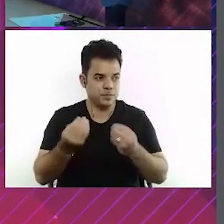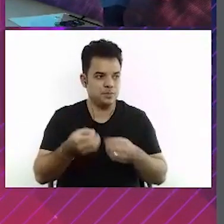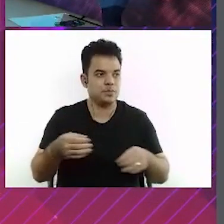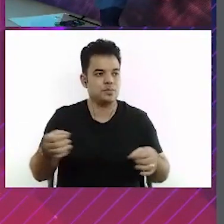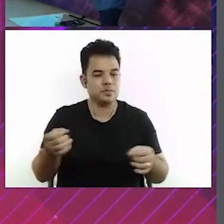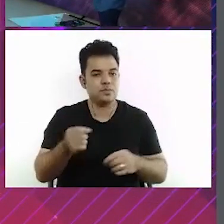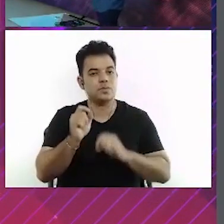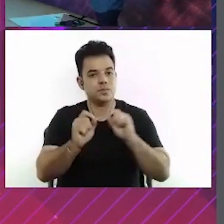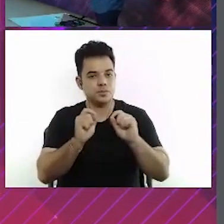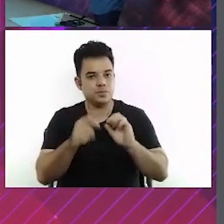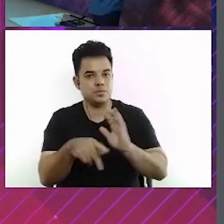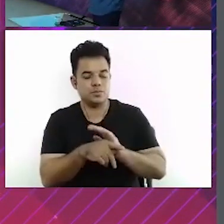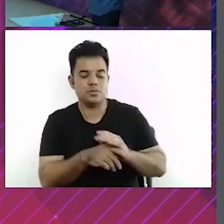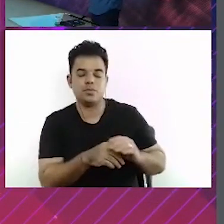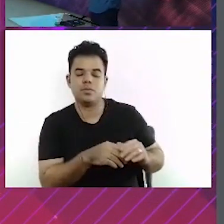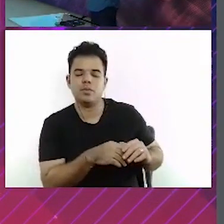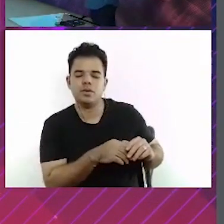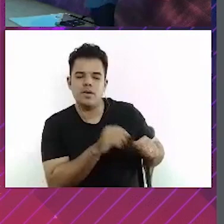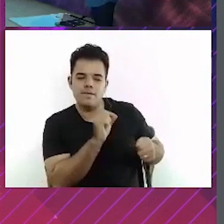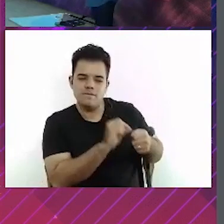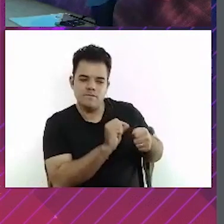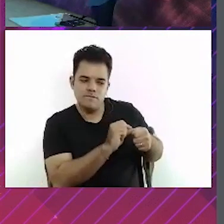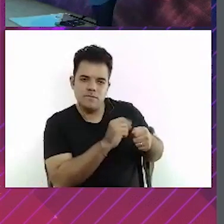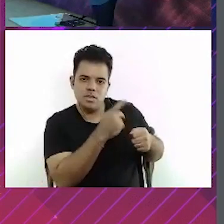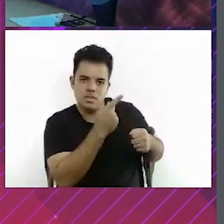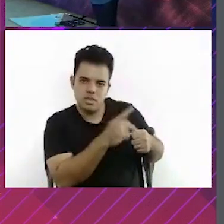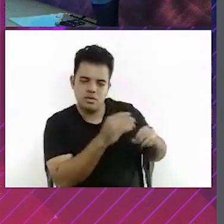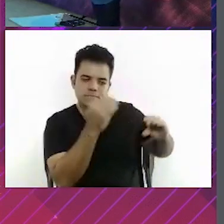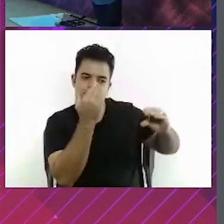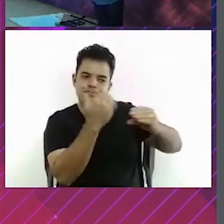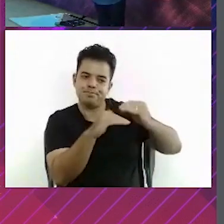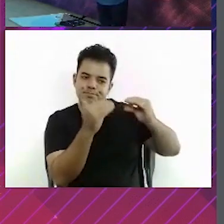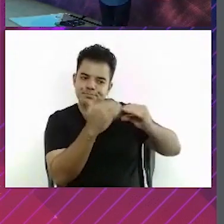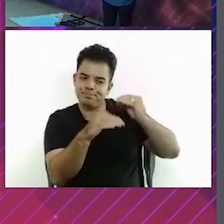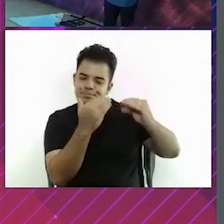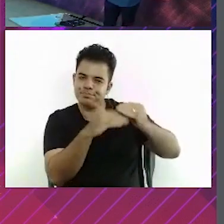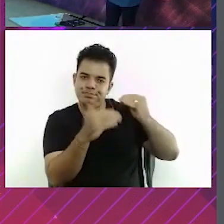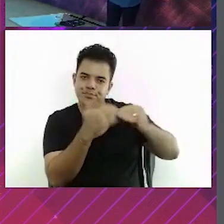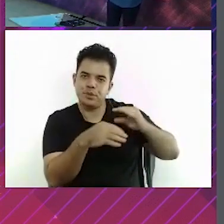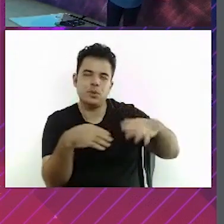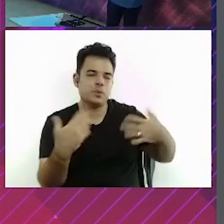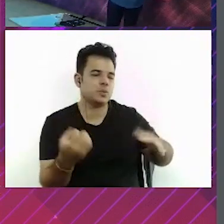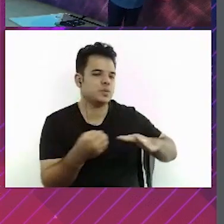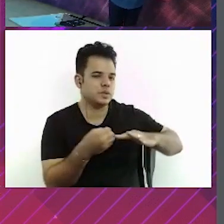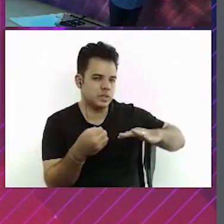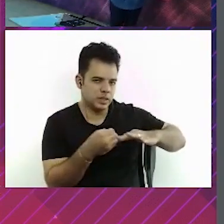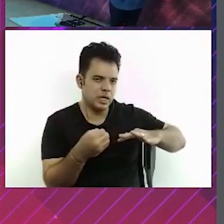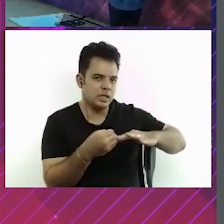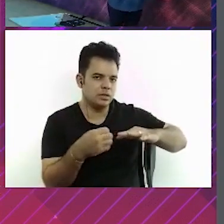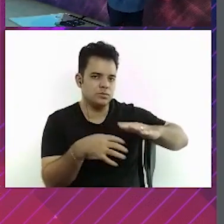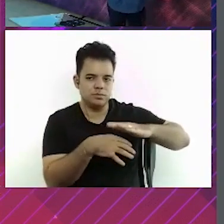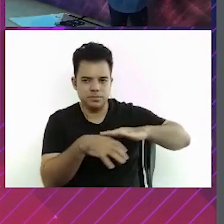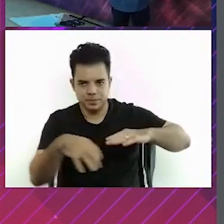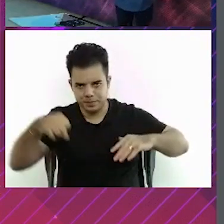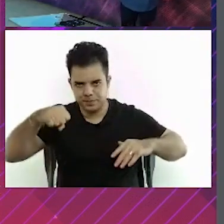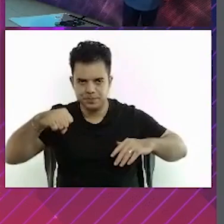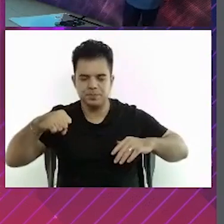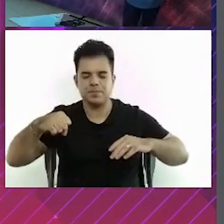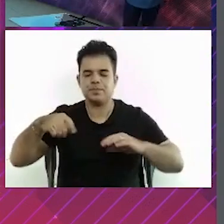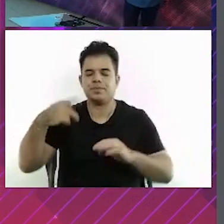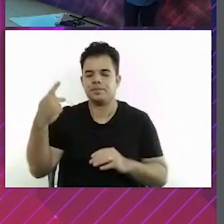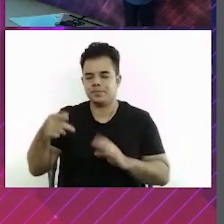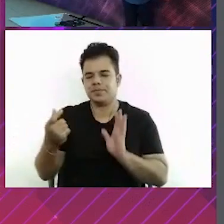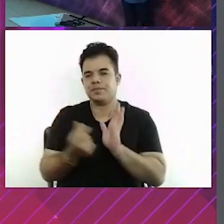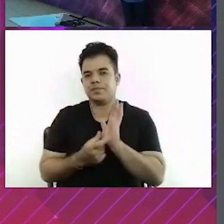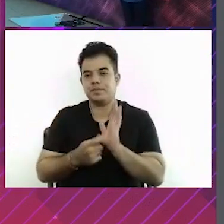O produtor envia as suas mensagens, os seus dados para o broker, para o RabbitMQ. O consumidor recebe